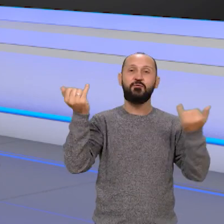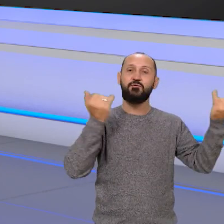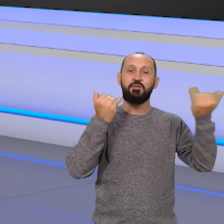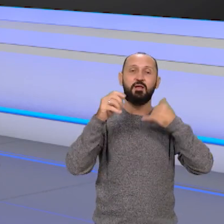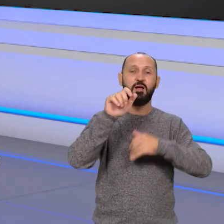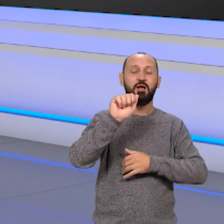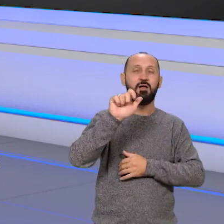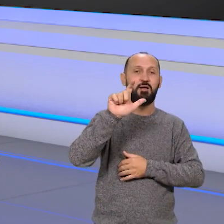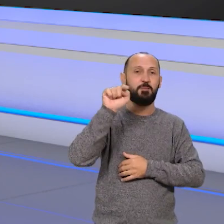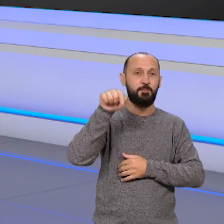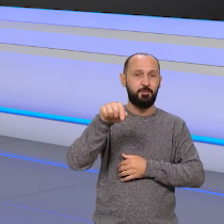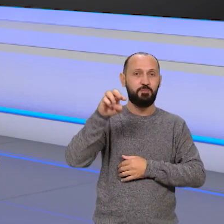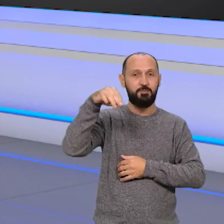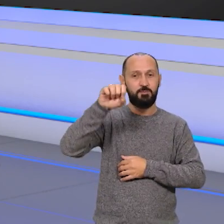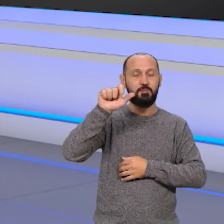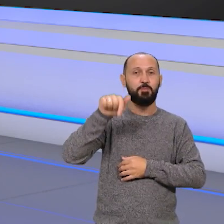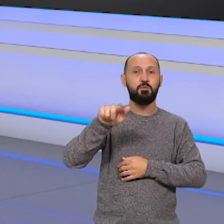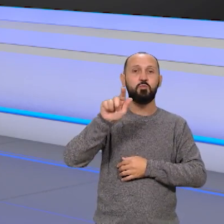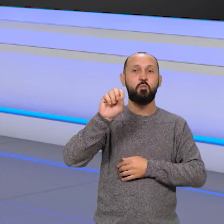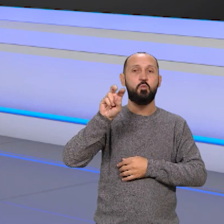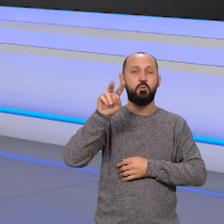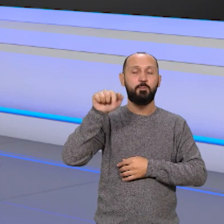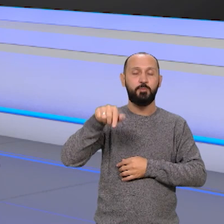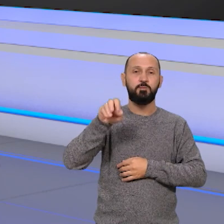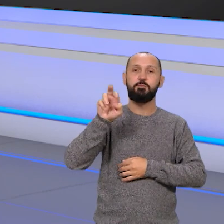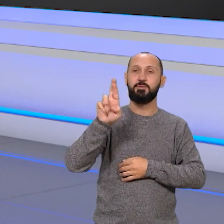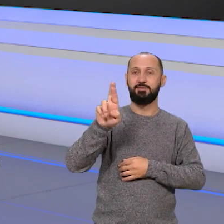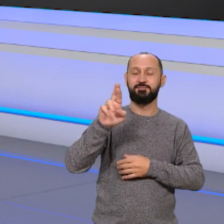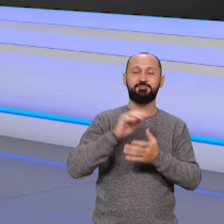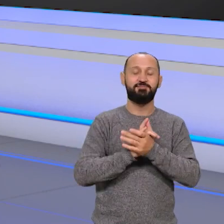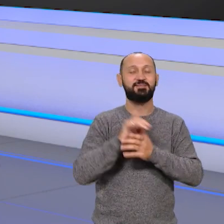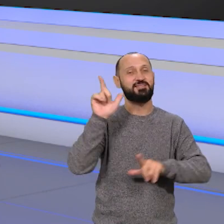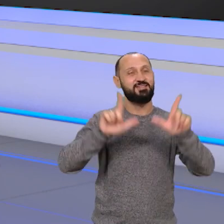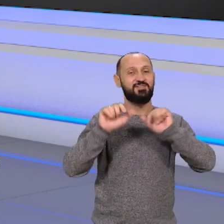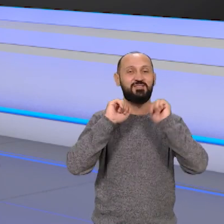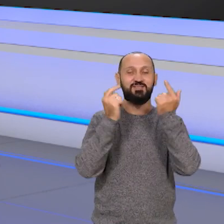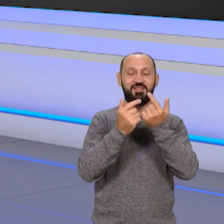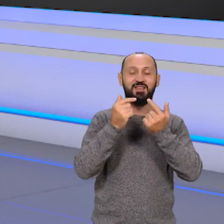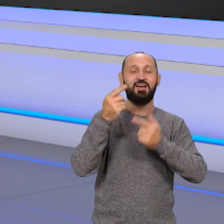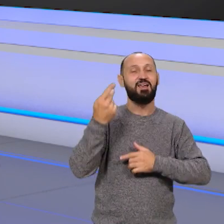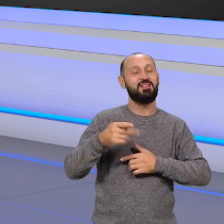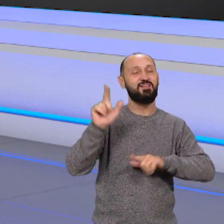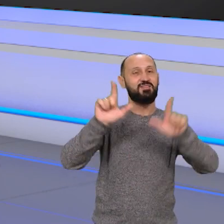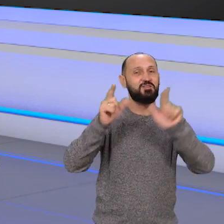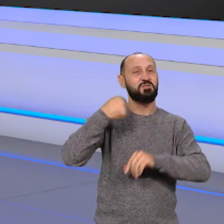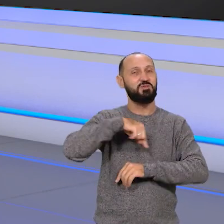Mais informações no al.ms.gov.br.